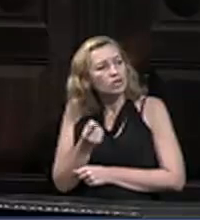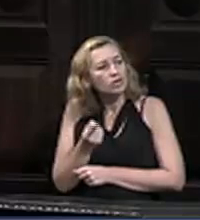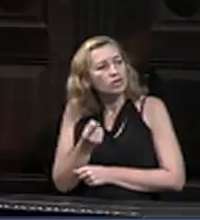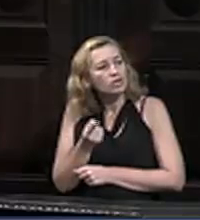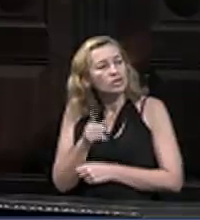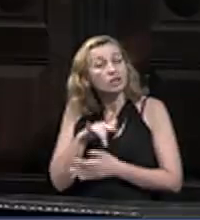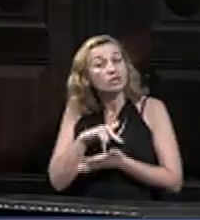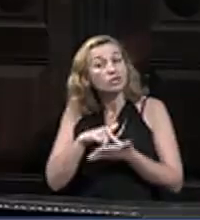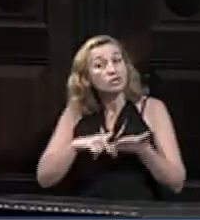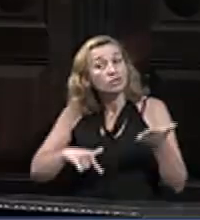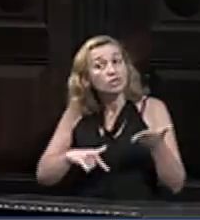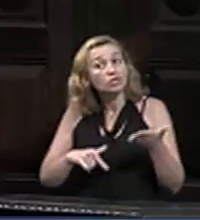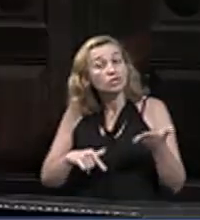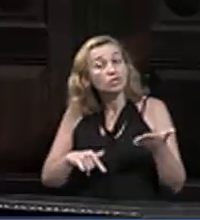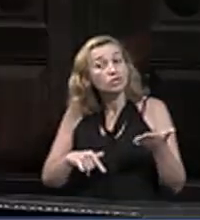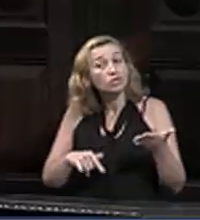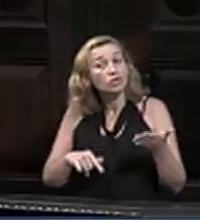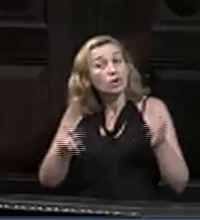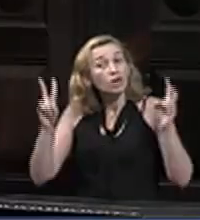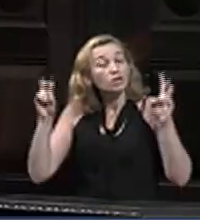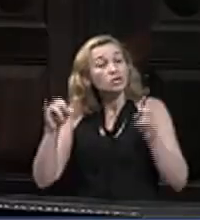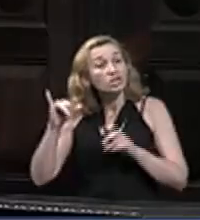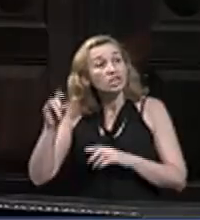aos dados sobre o IDEC,